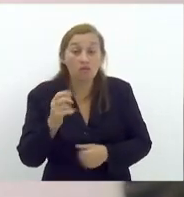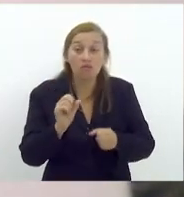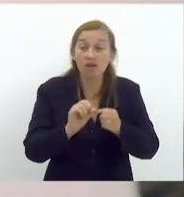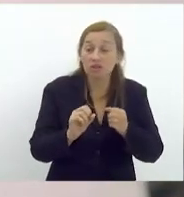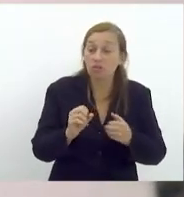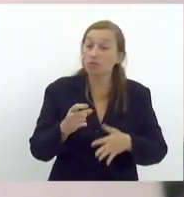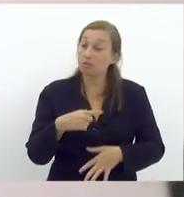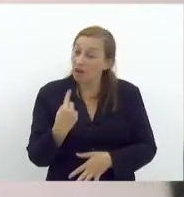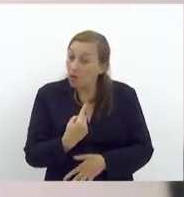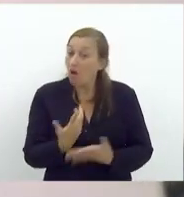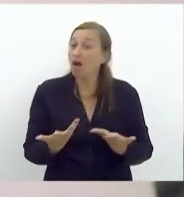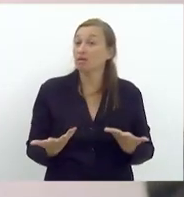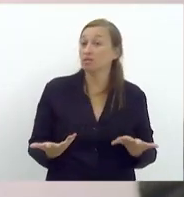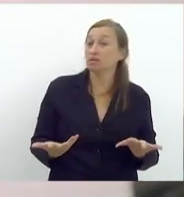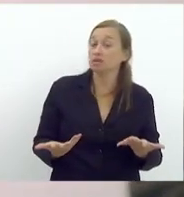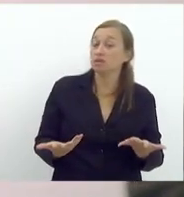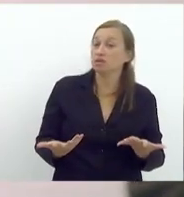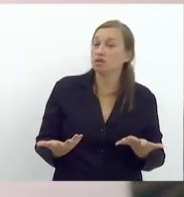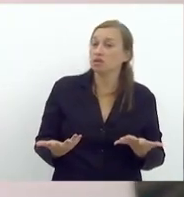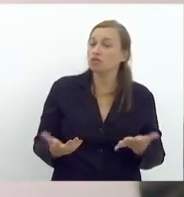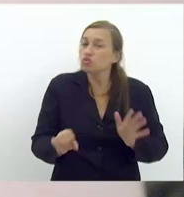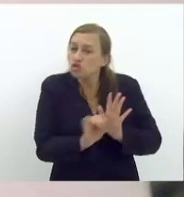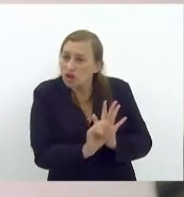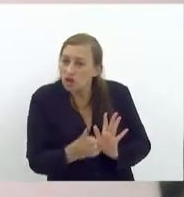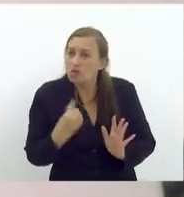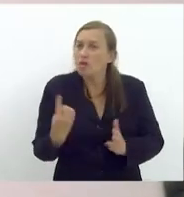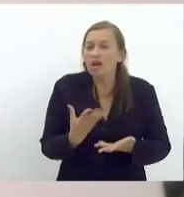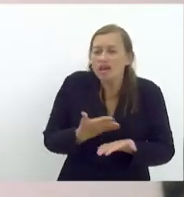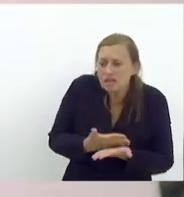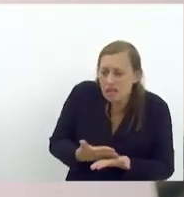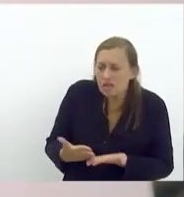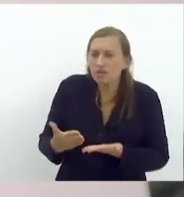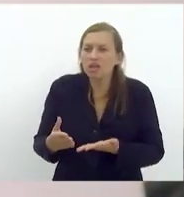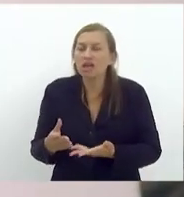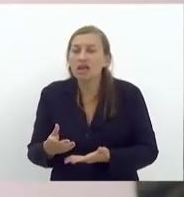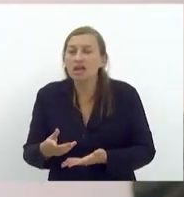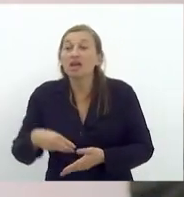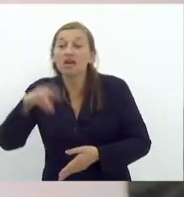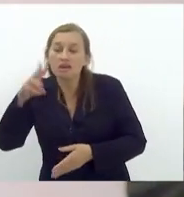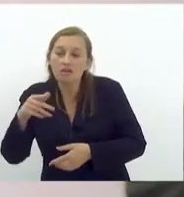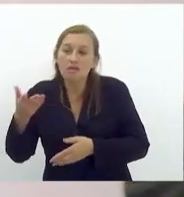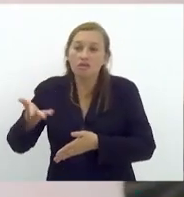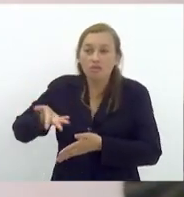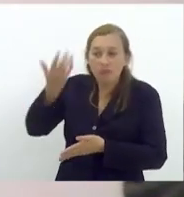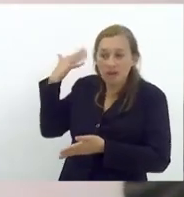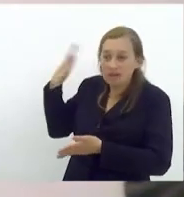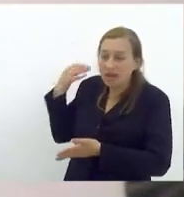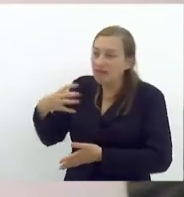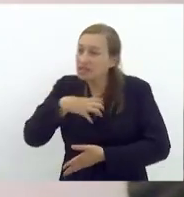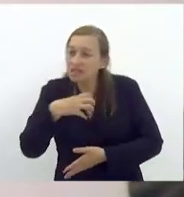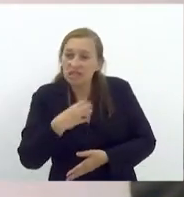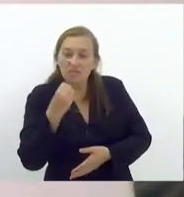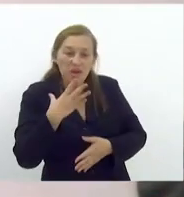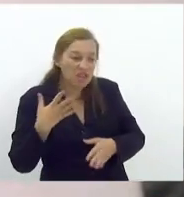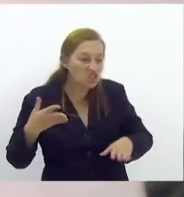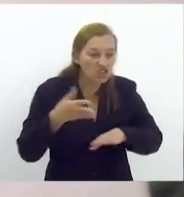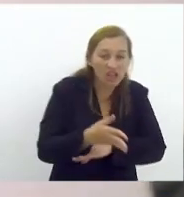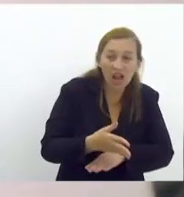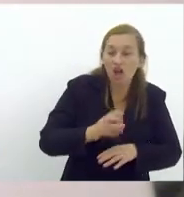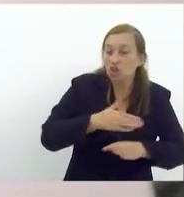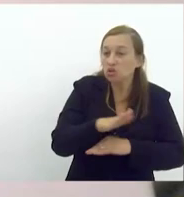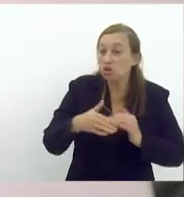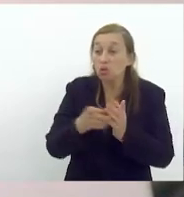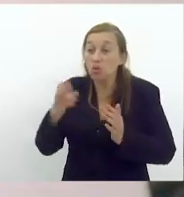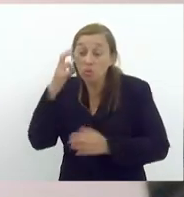gente vamos fazer do nosso jeito quem tá começando quer da antiga pra se sentir bem né chegar lá porque assim toda cultura